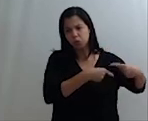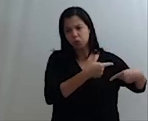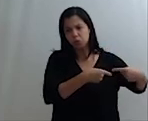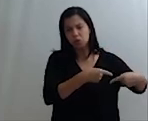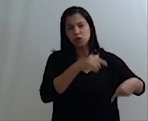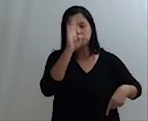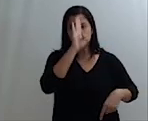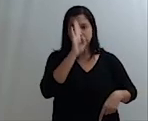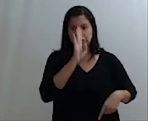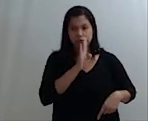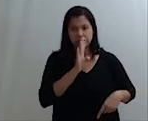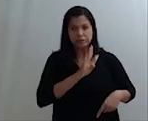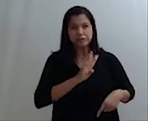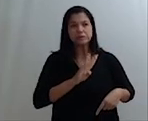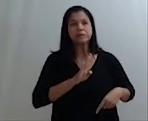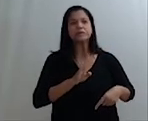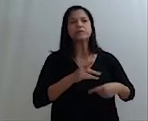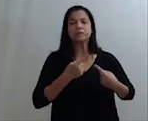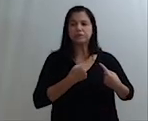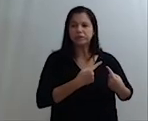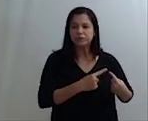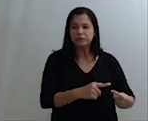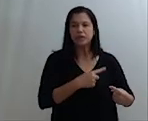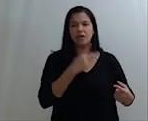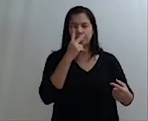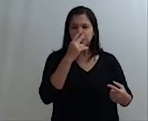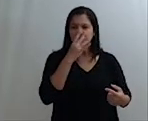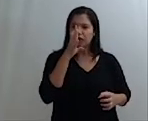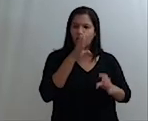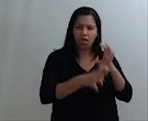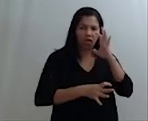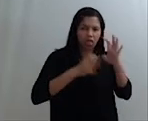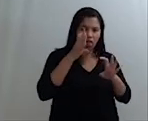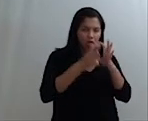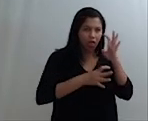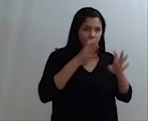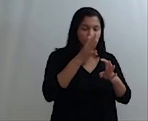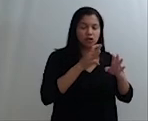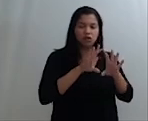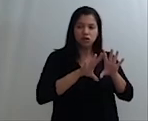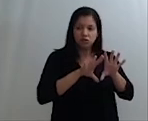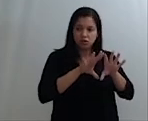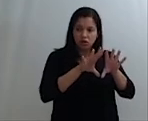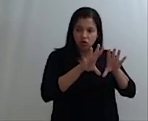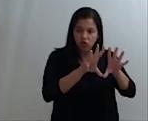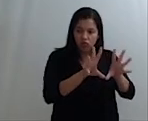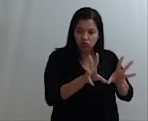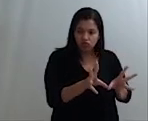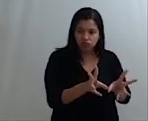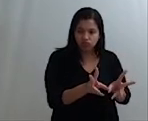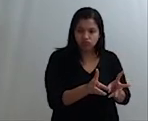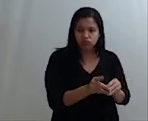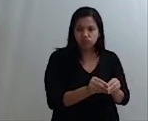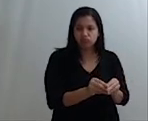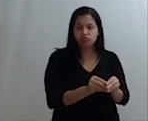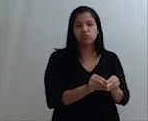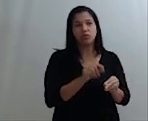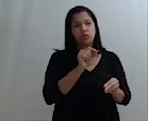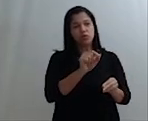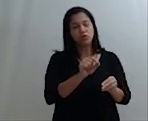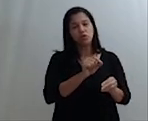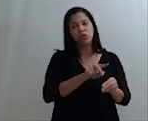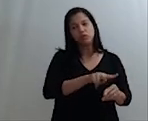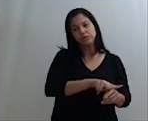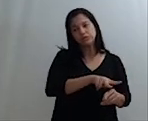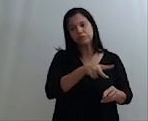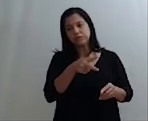manutenção de dispositivos de natureza inquisitória para ao final concluir que eh diferenciava a conversão